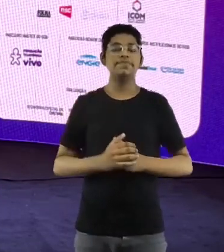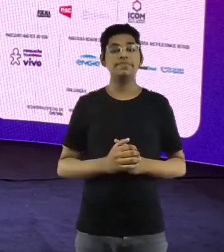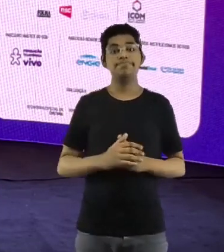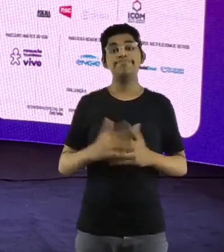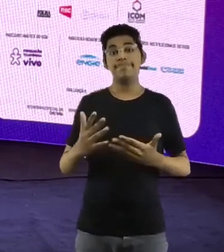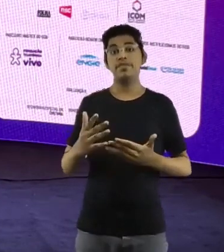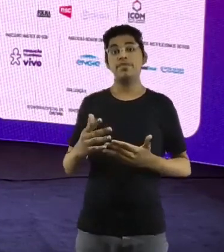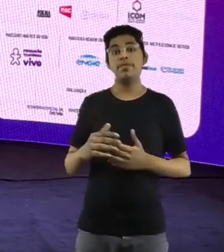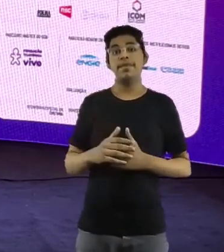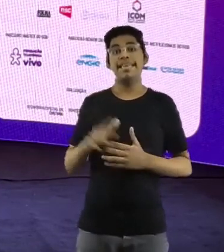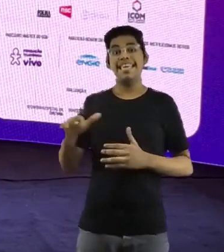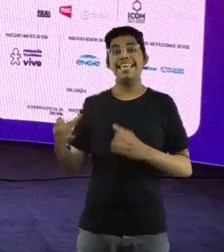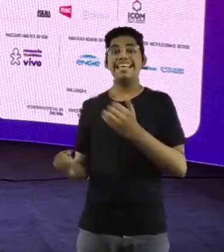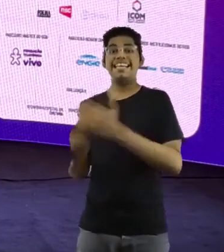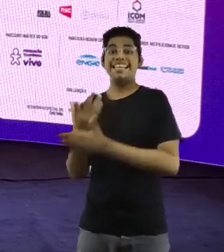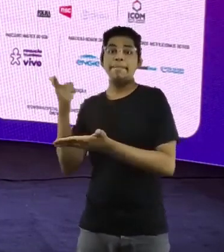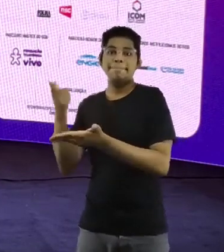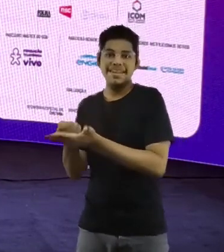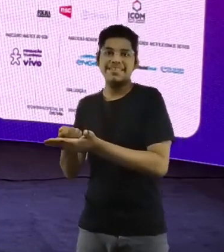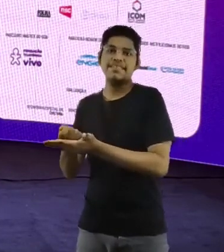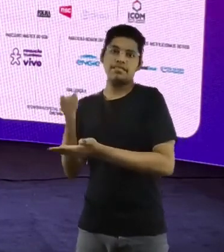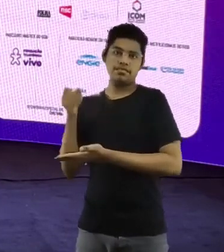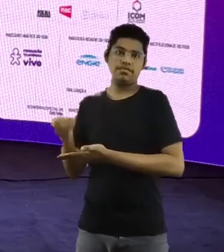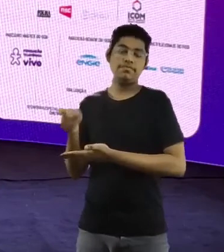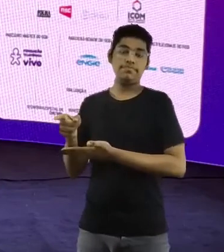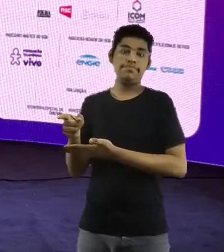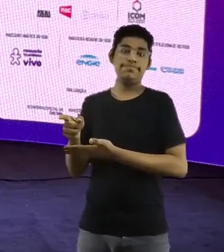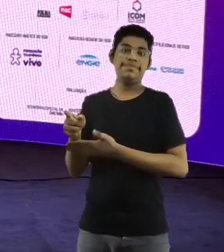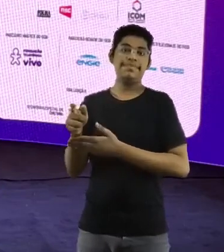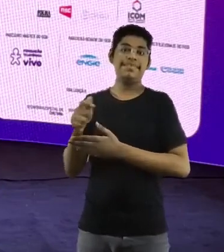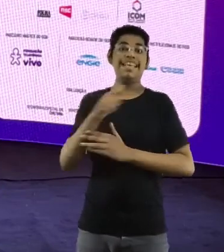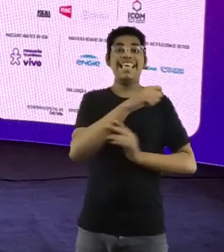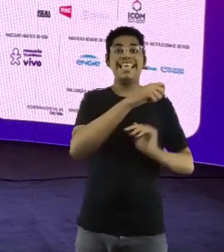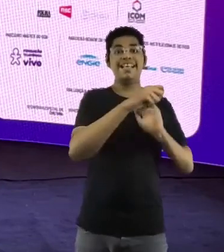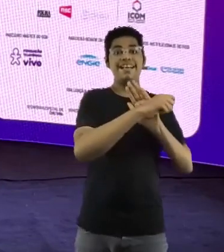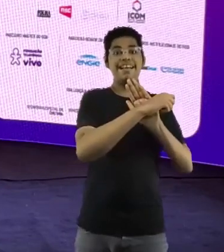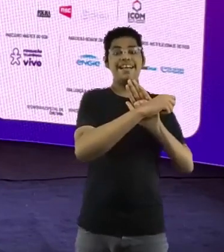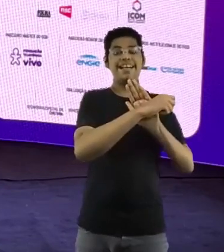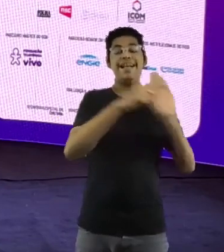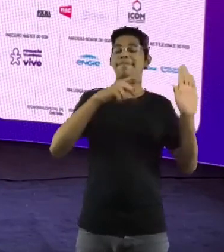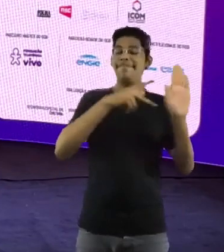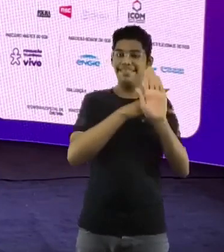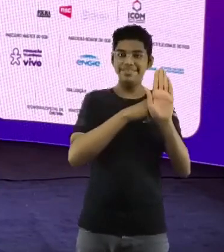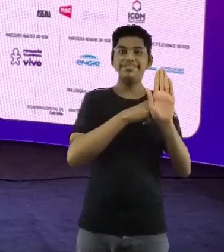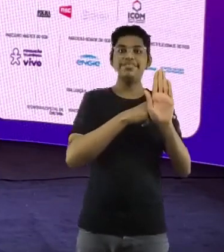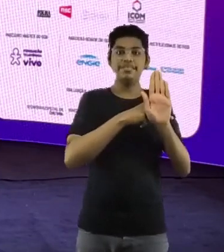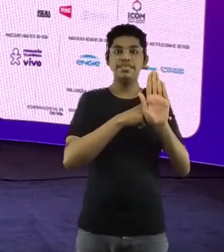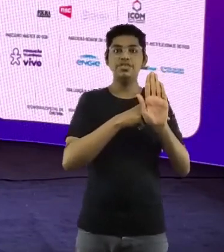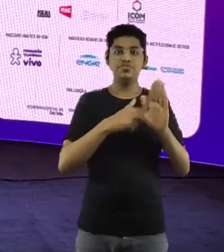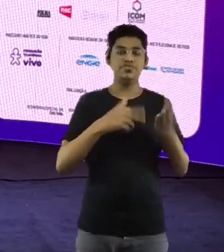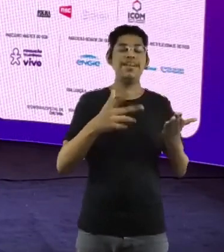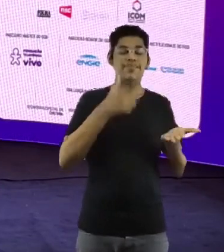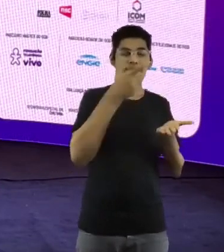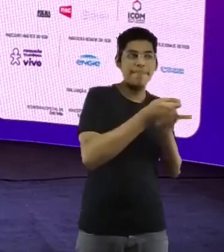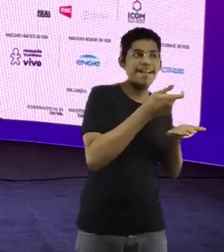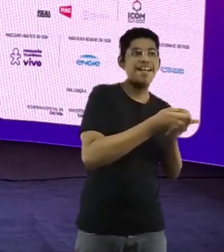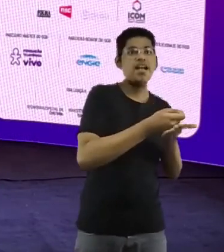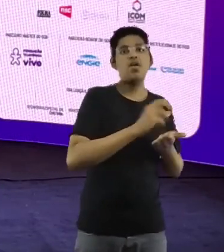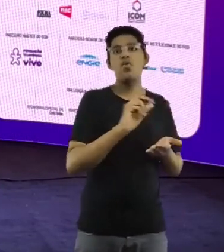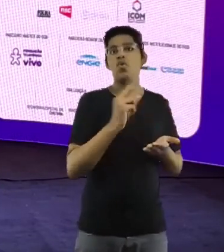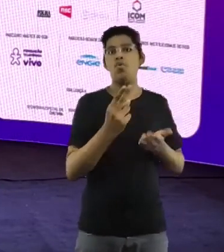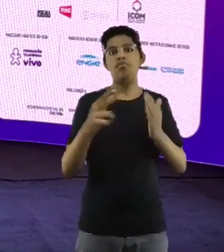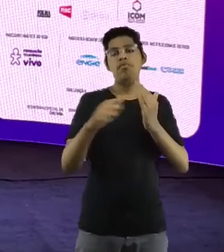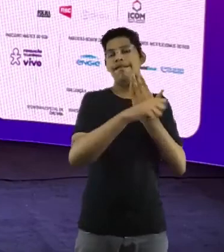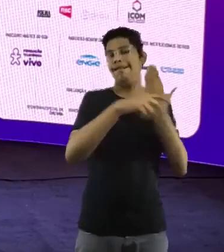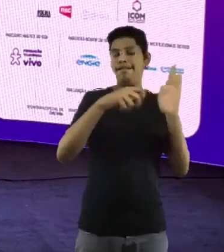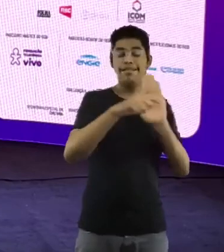certo? Ou seja, o aplicativo que você usa para fazer pagamentos, o aplicativo do banco, coisas do tipo.